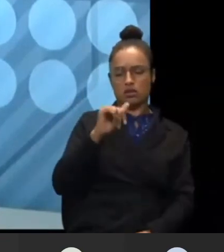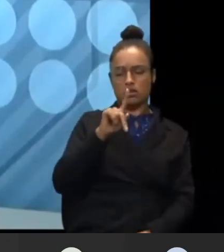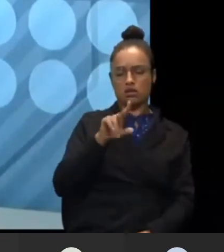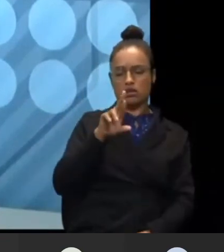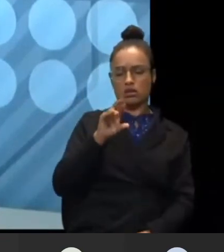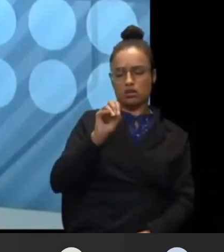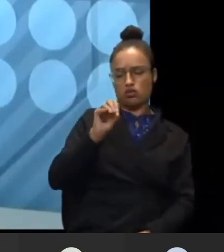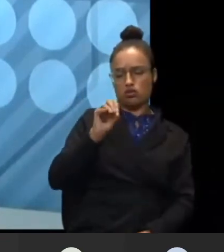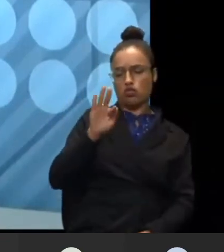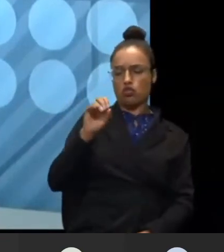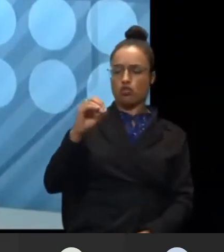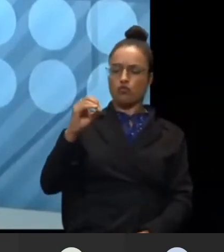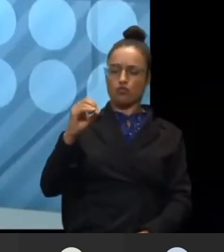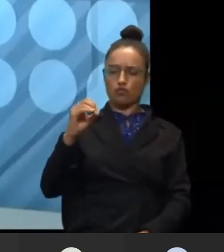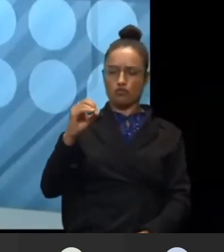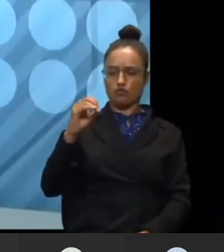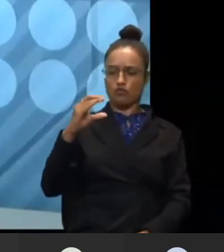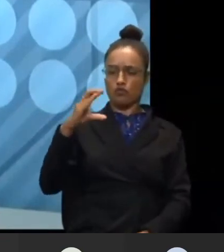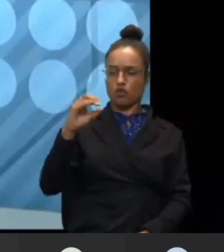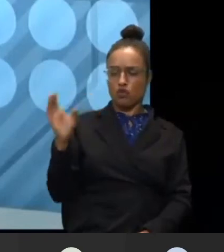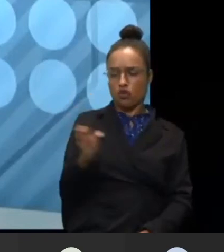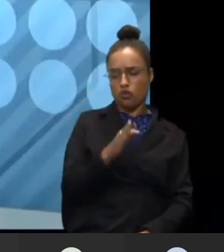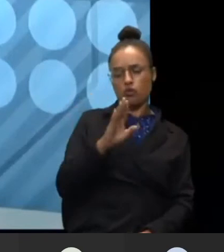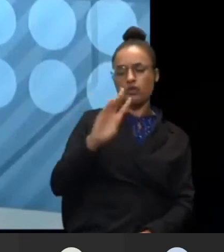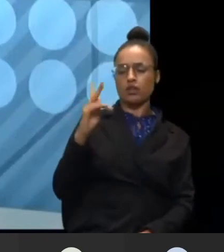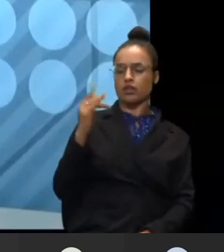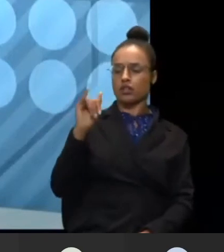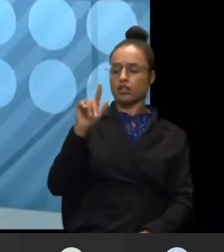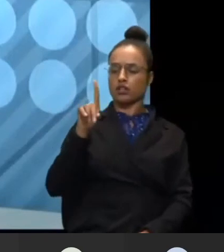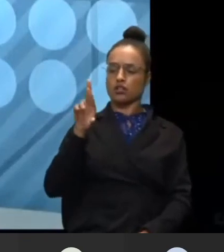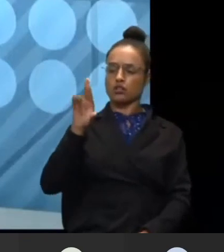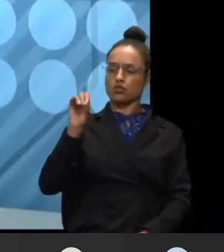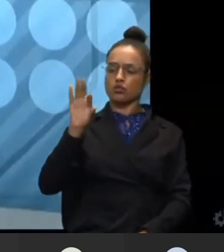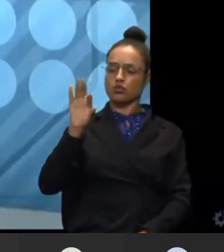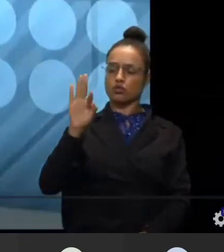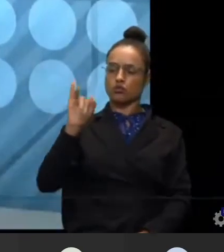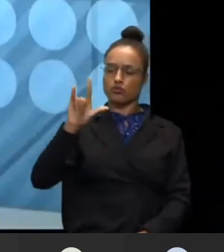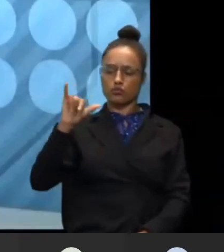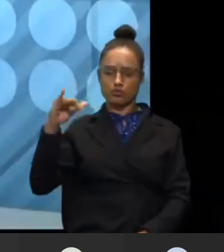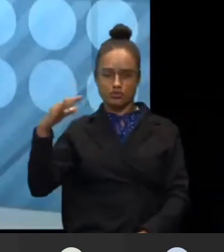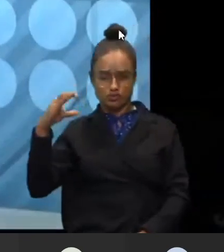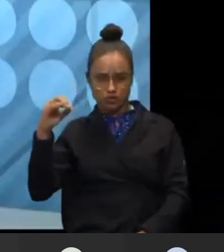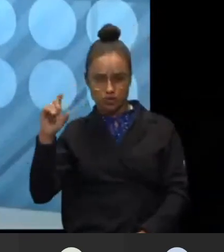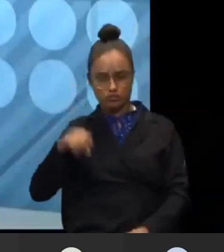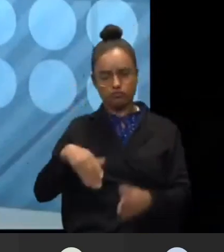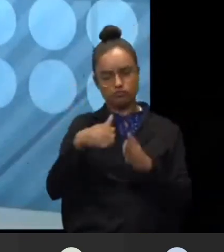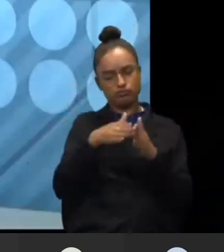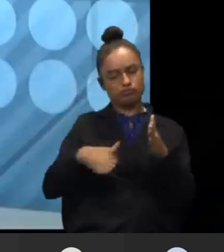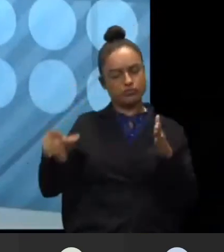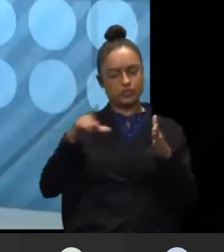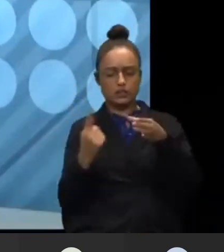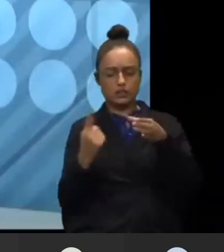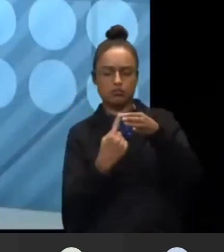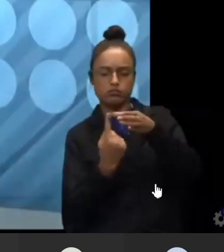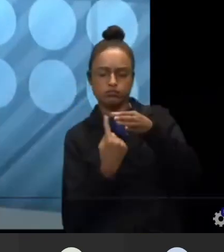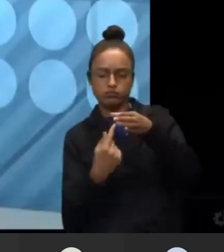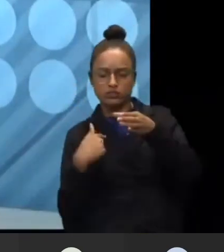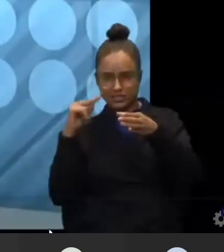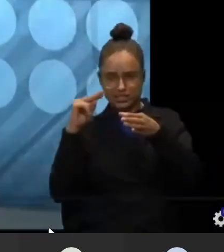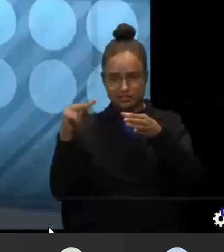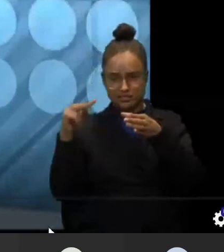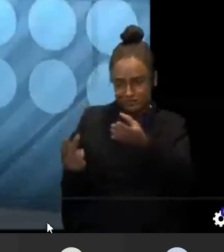com compostos hidrofóbicos. Então, nesse momento, em agitação, para ocorrer essa